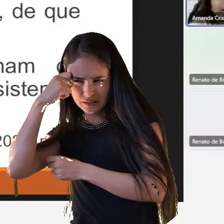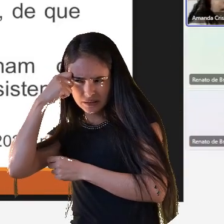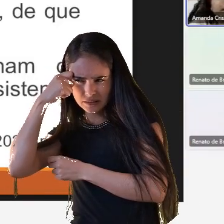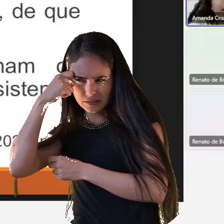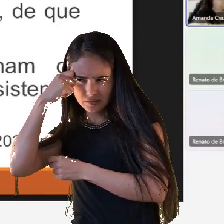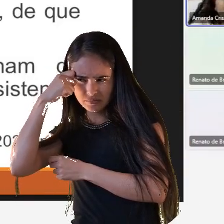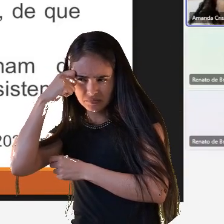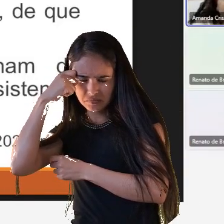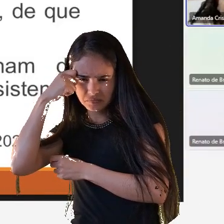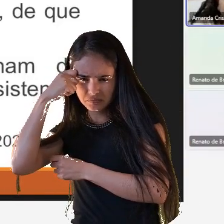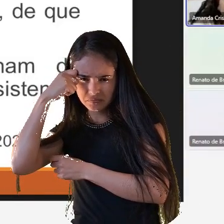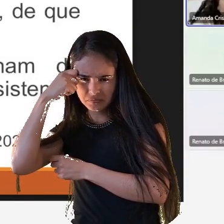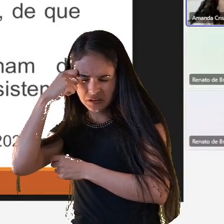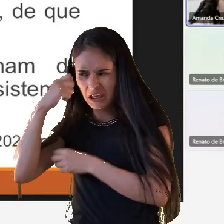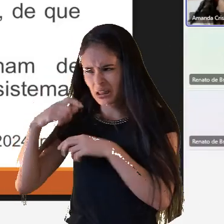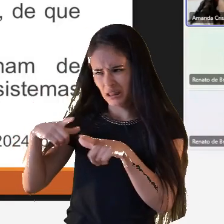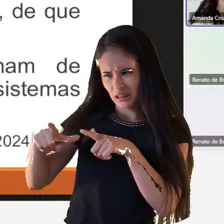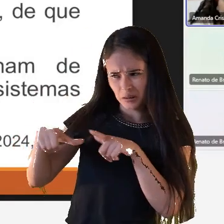olhar, né?